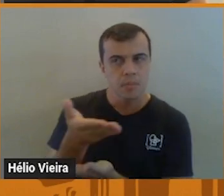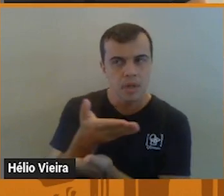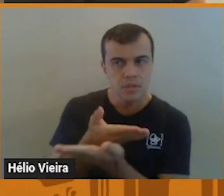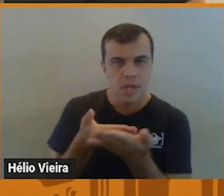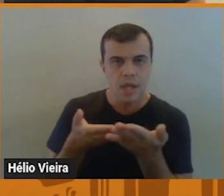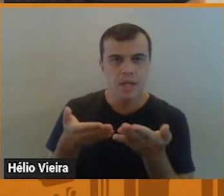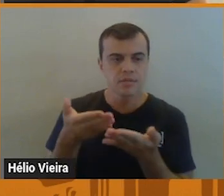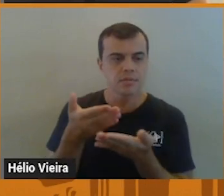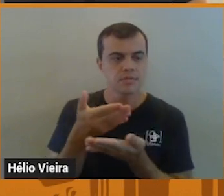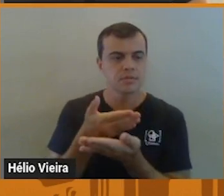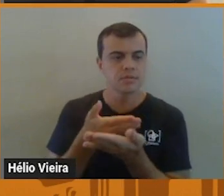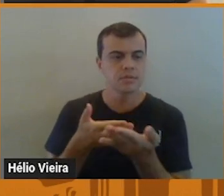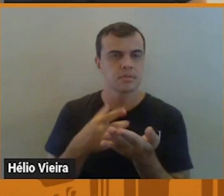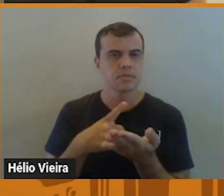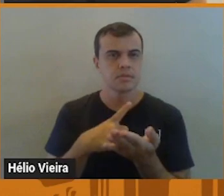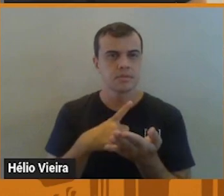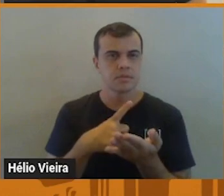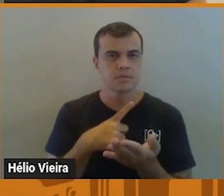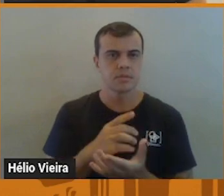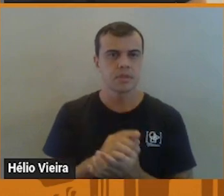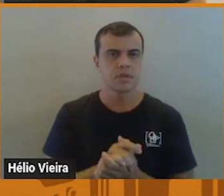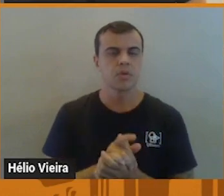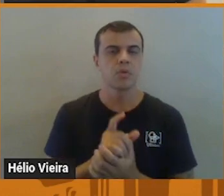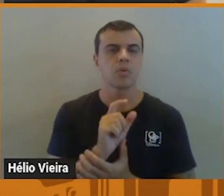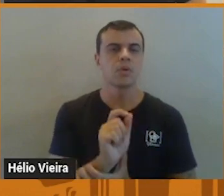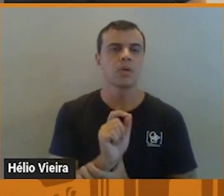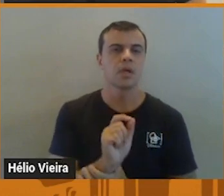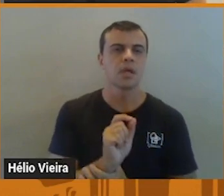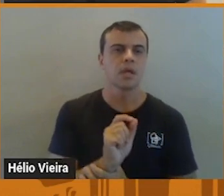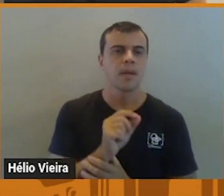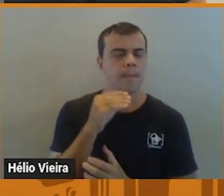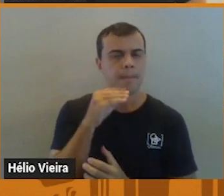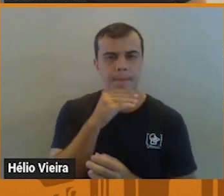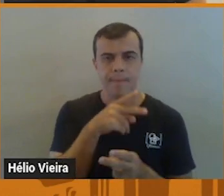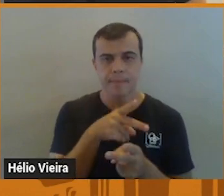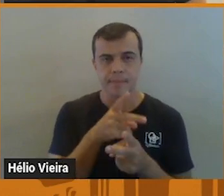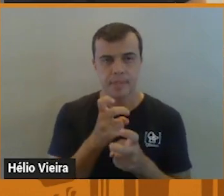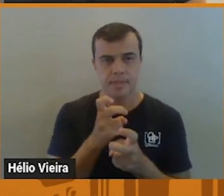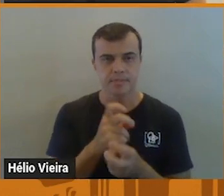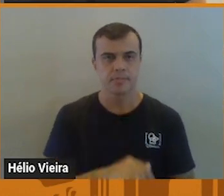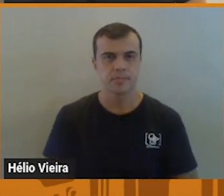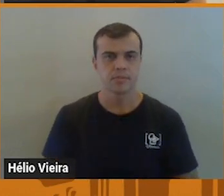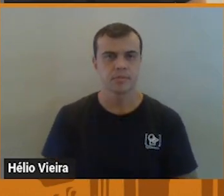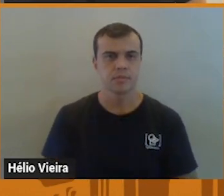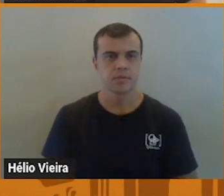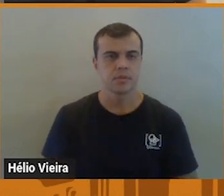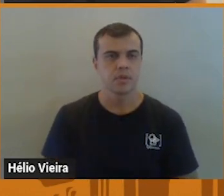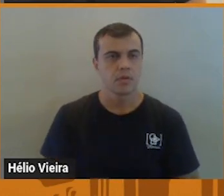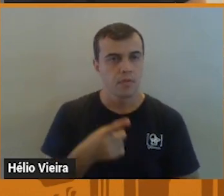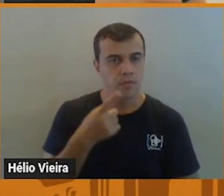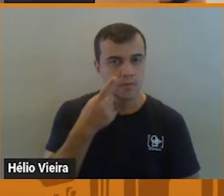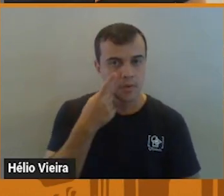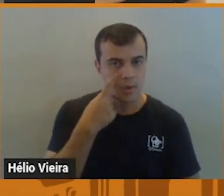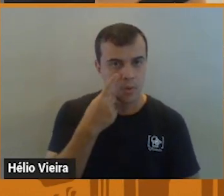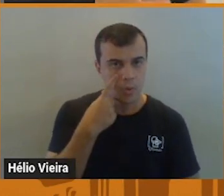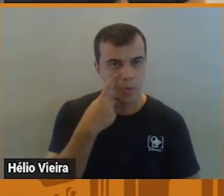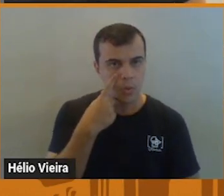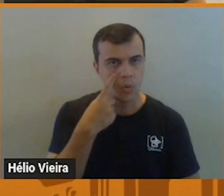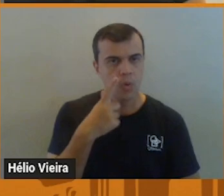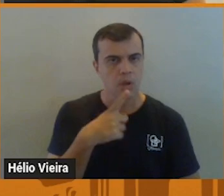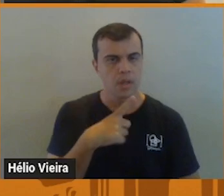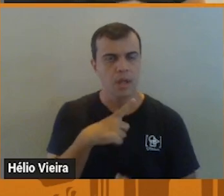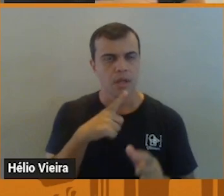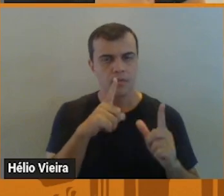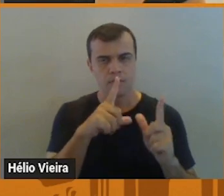compartilhados o que foi percebido, né, o que foi visto. E pode ser uma exposição